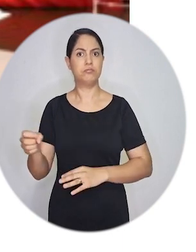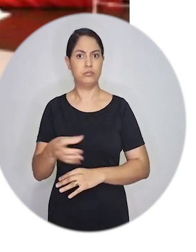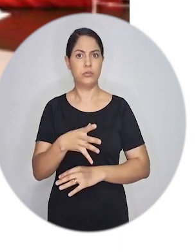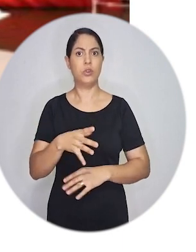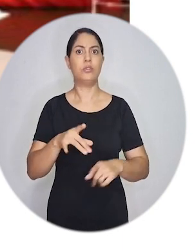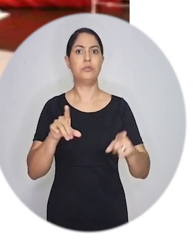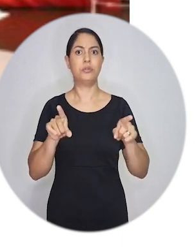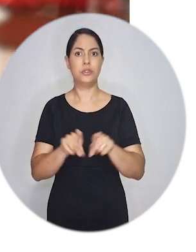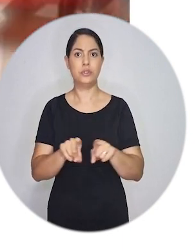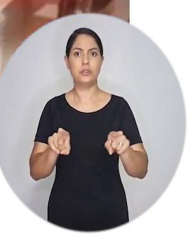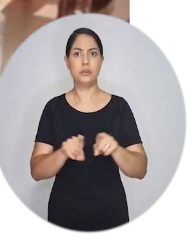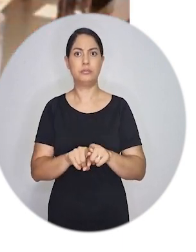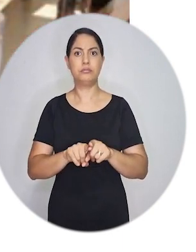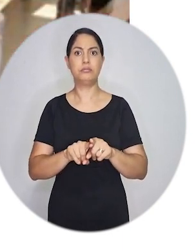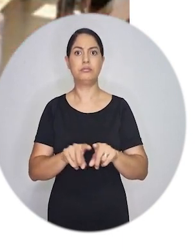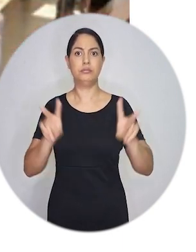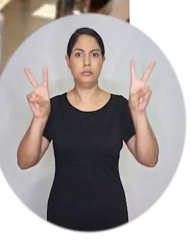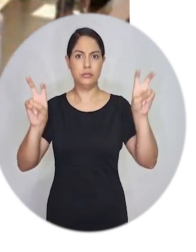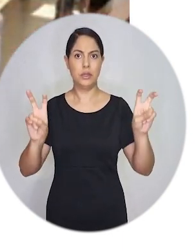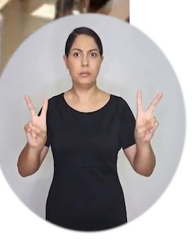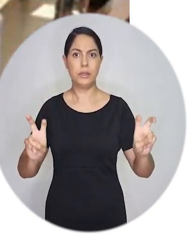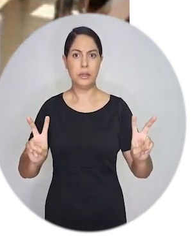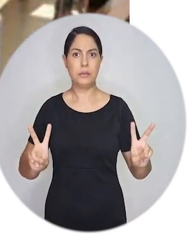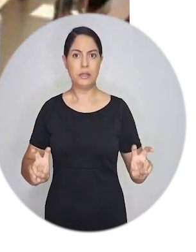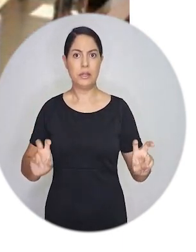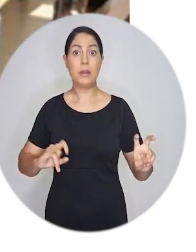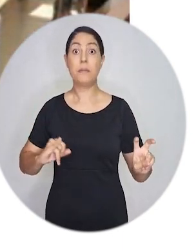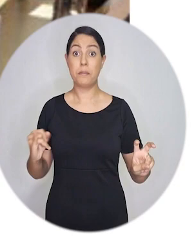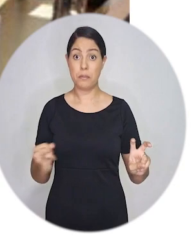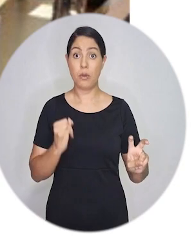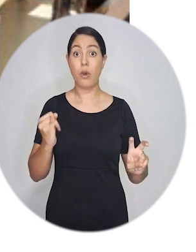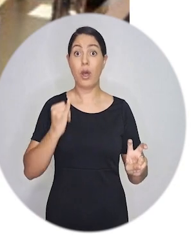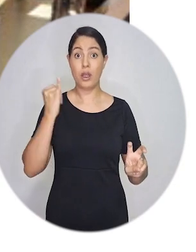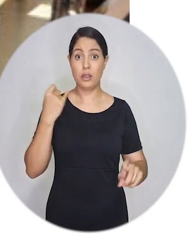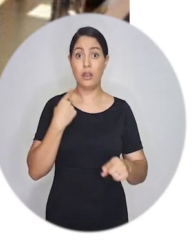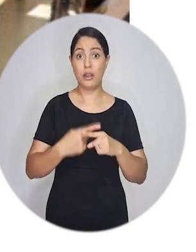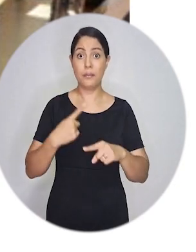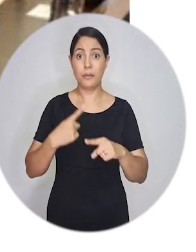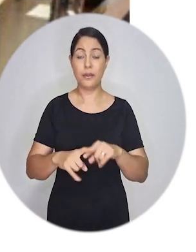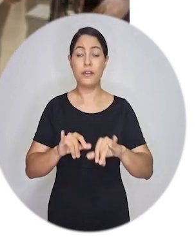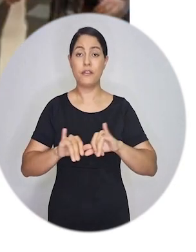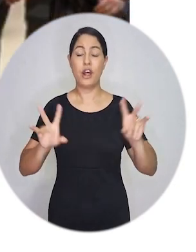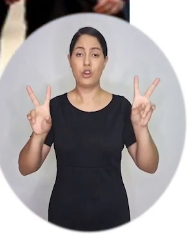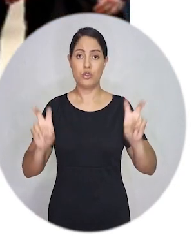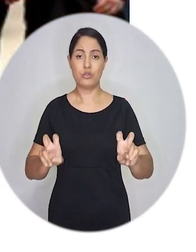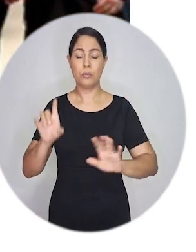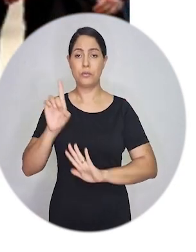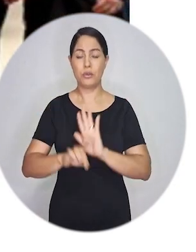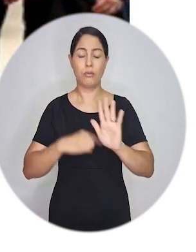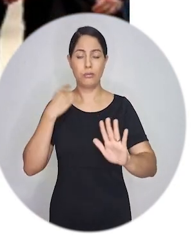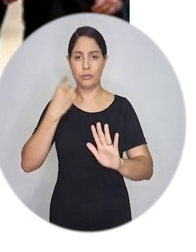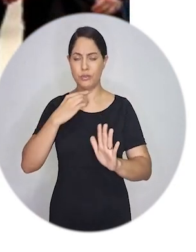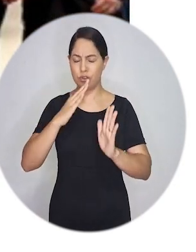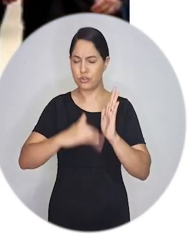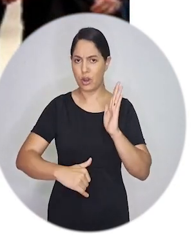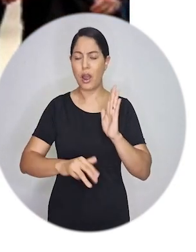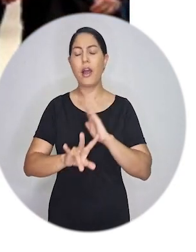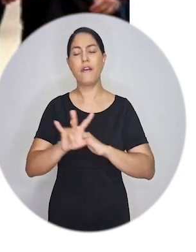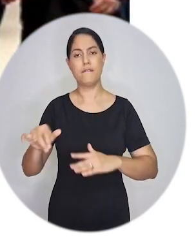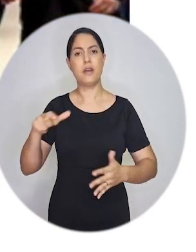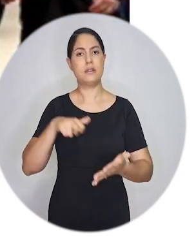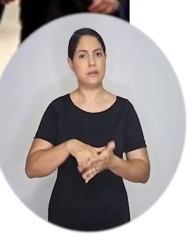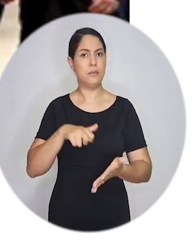também traçamos temas importantes do aperfeiçoamento do Cadastro Nacional de Violadores de Prerrogativas, que